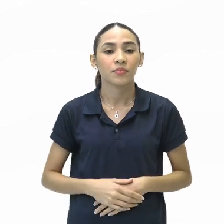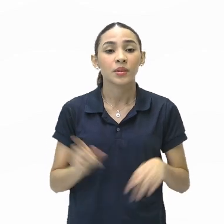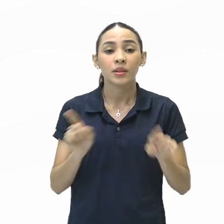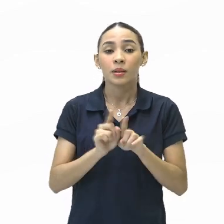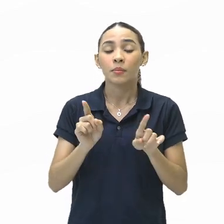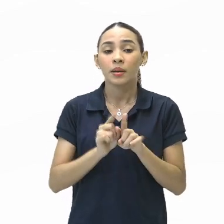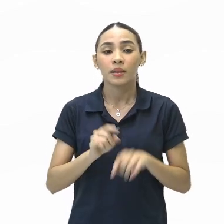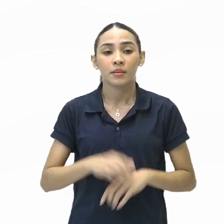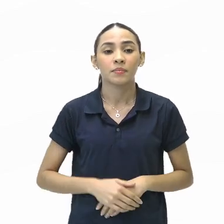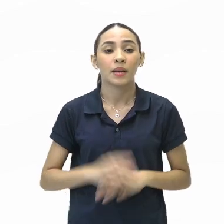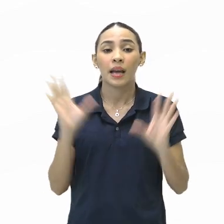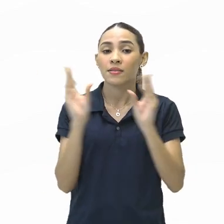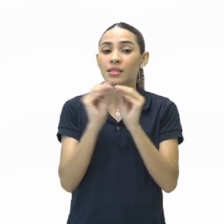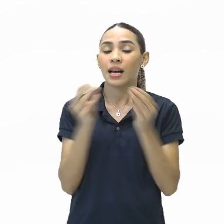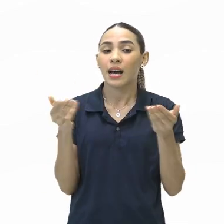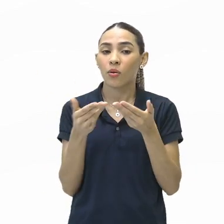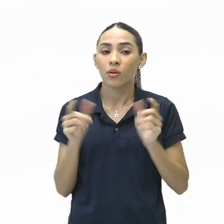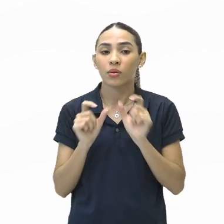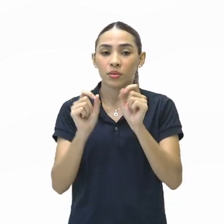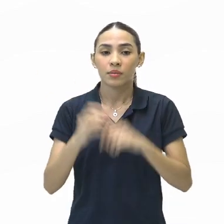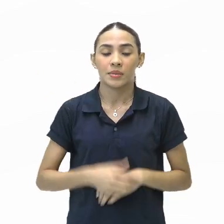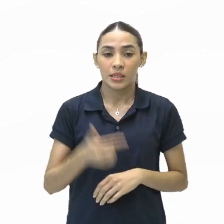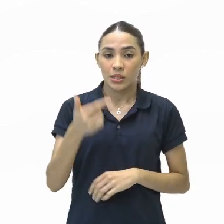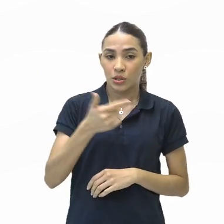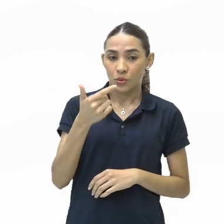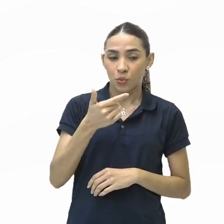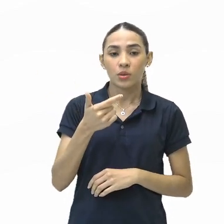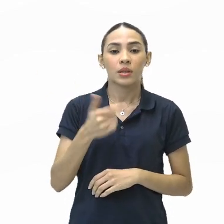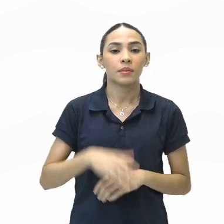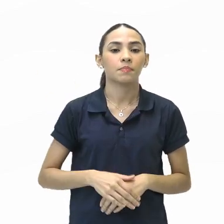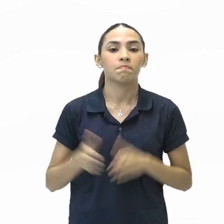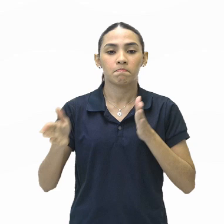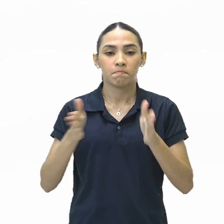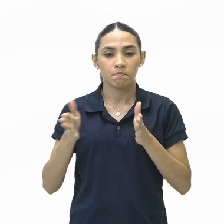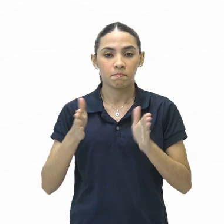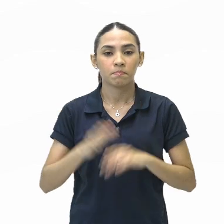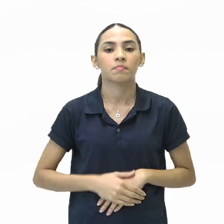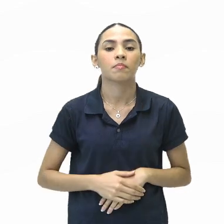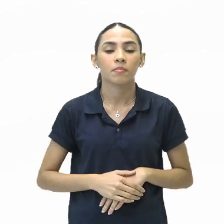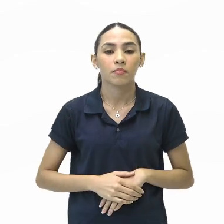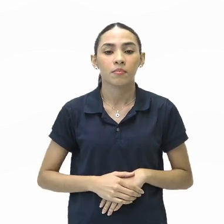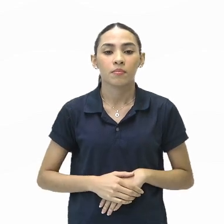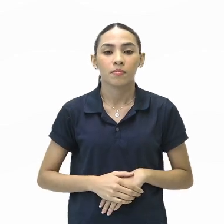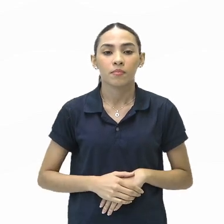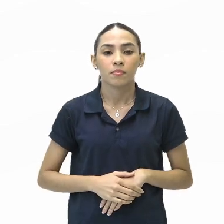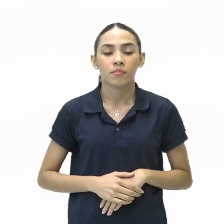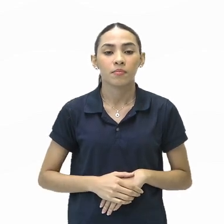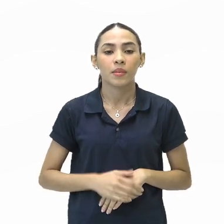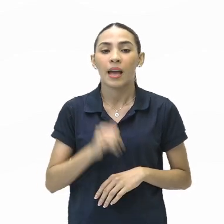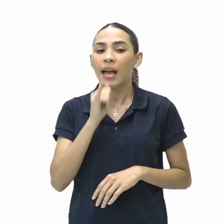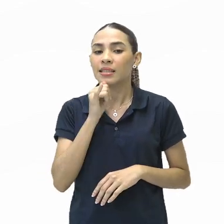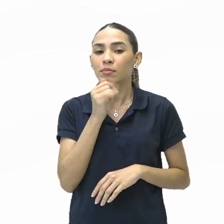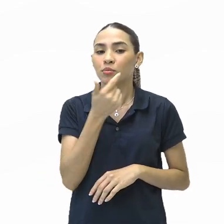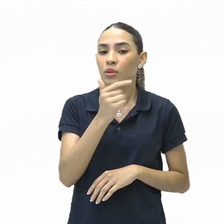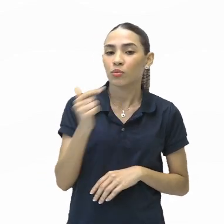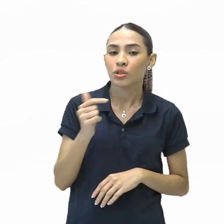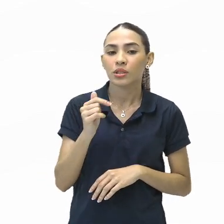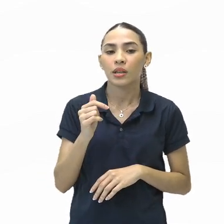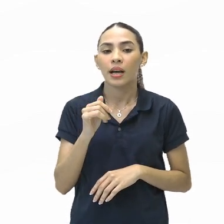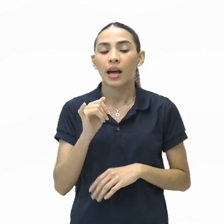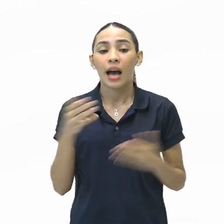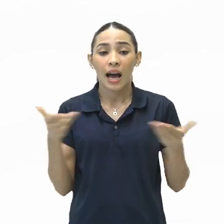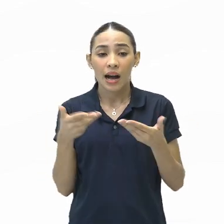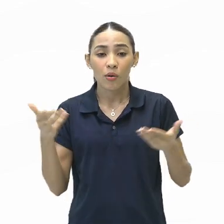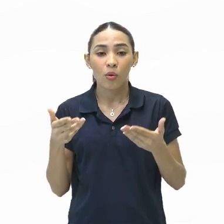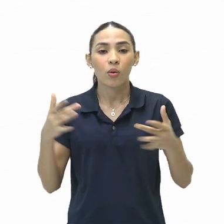vamos revisar também agora um pouquinho a segunda fase, certo? Ali era de destruição, agora já